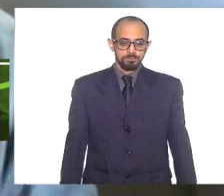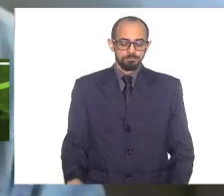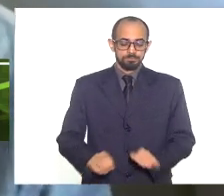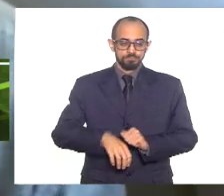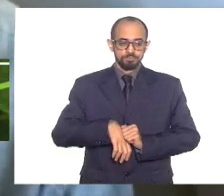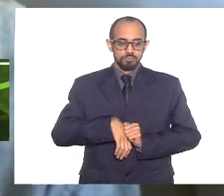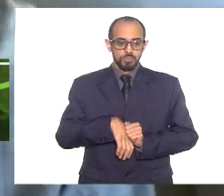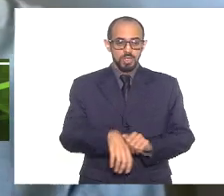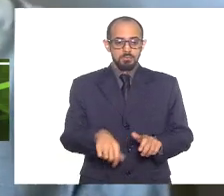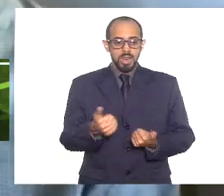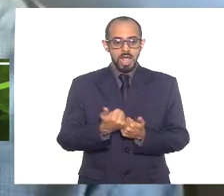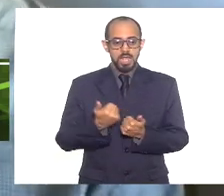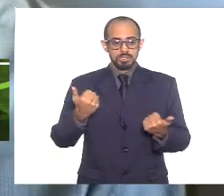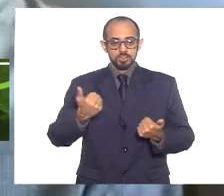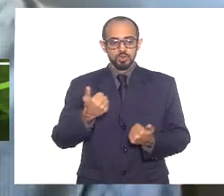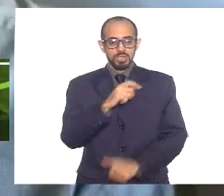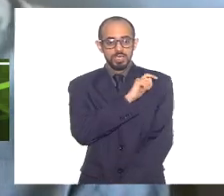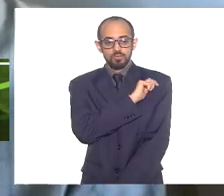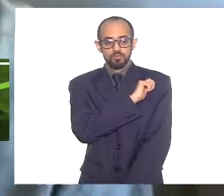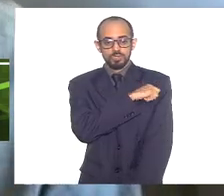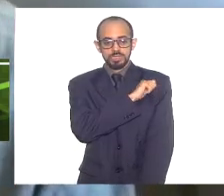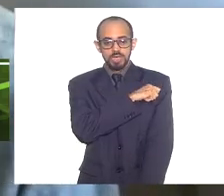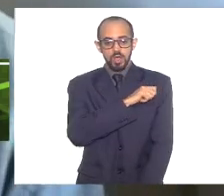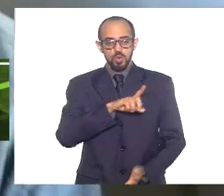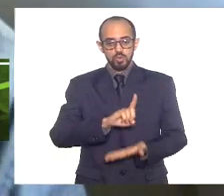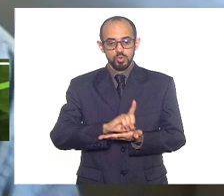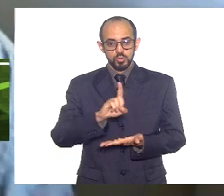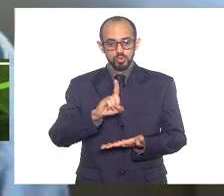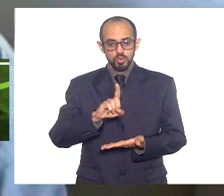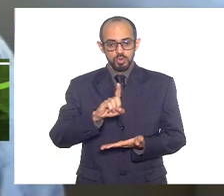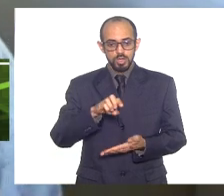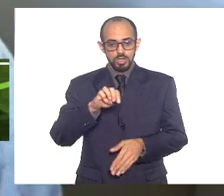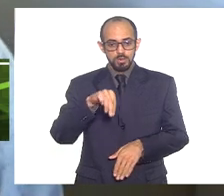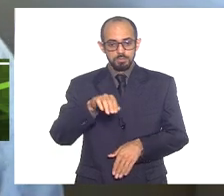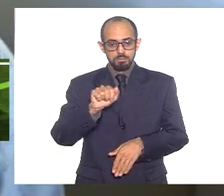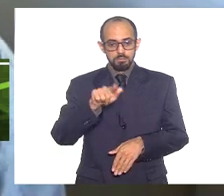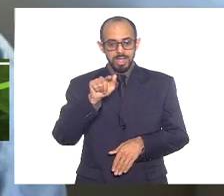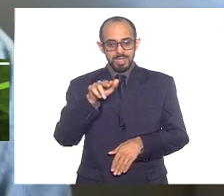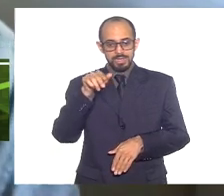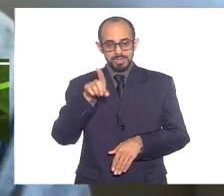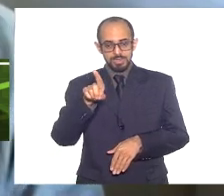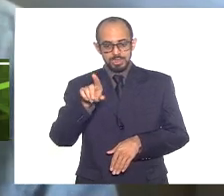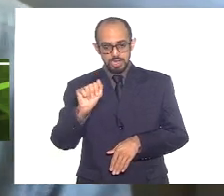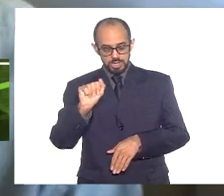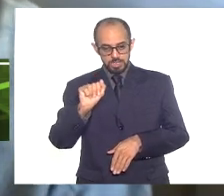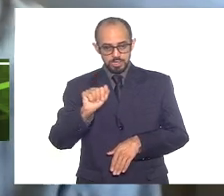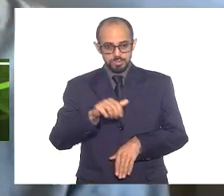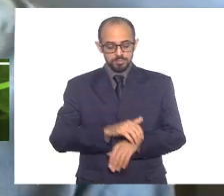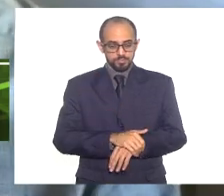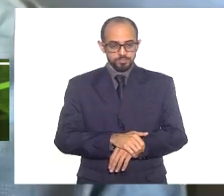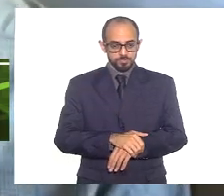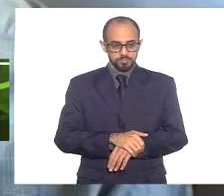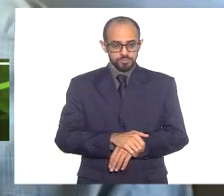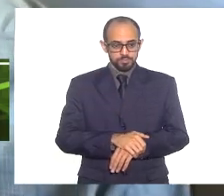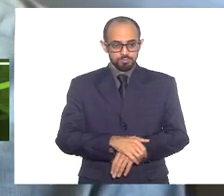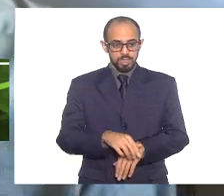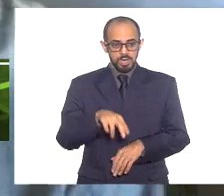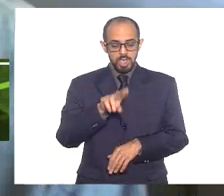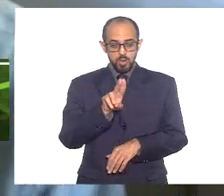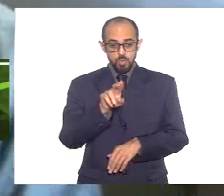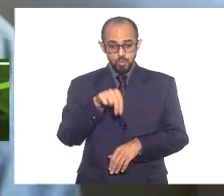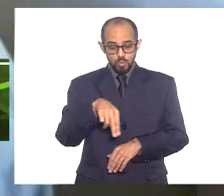Pela assessoria fiscal, a doutora Magda Chambriard. Pela